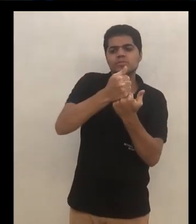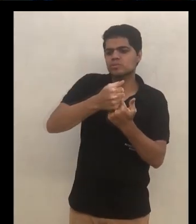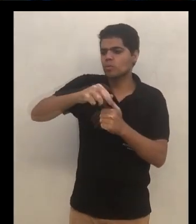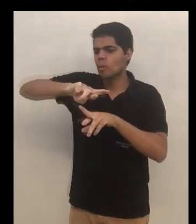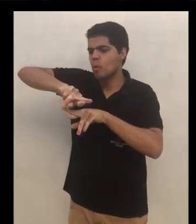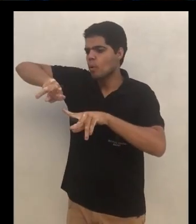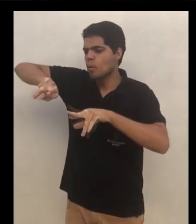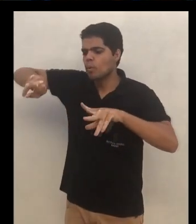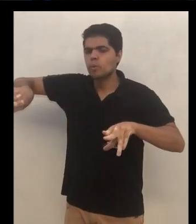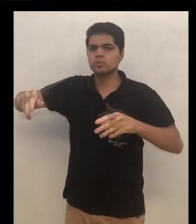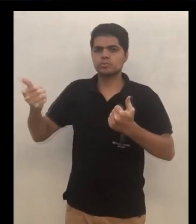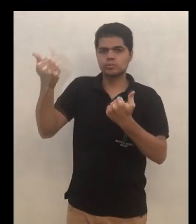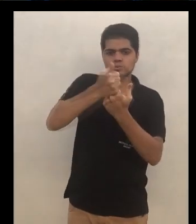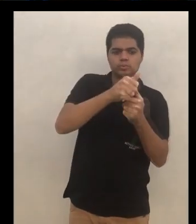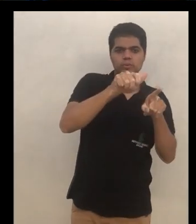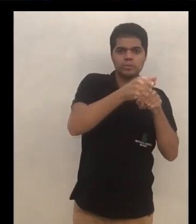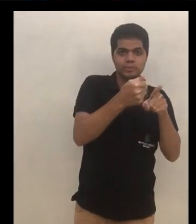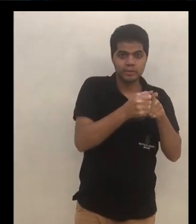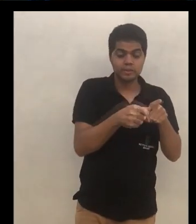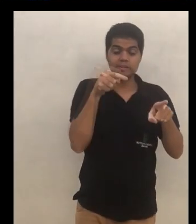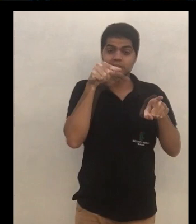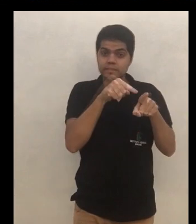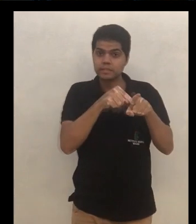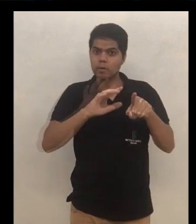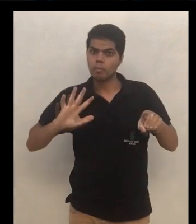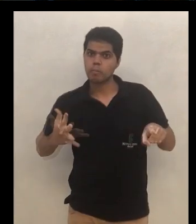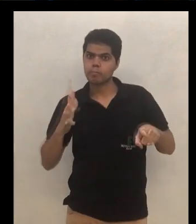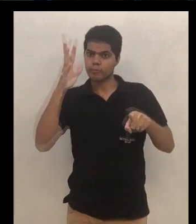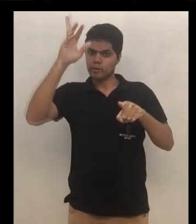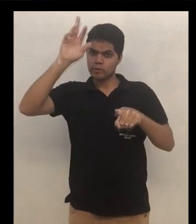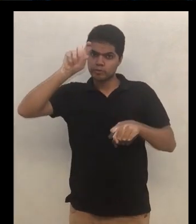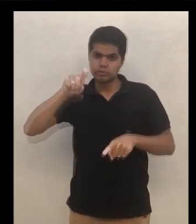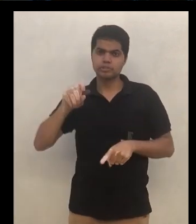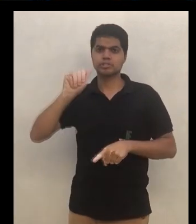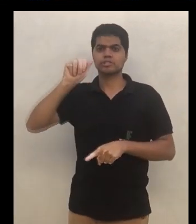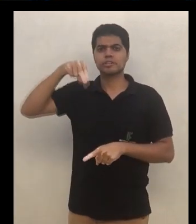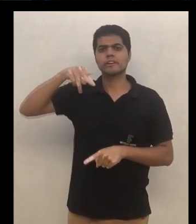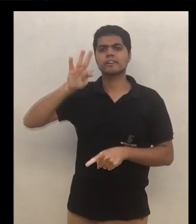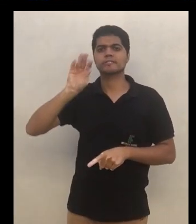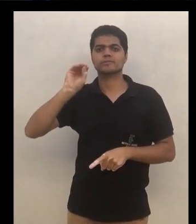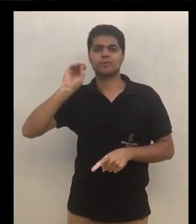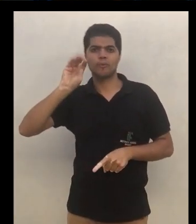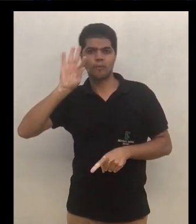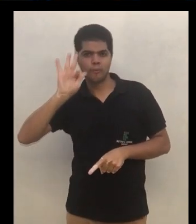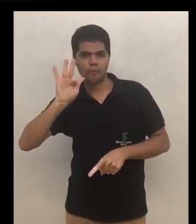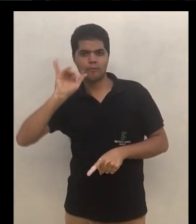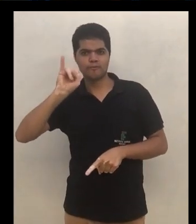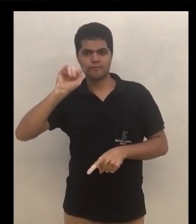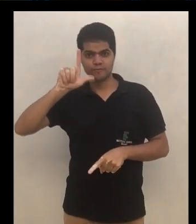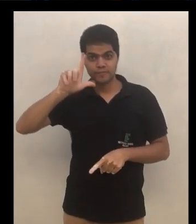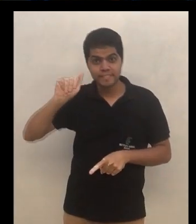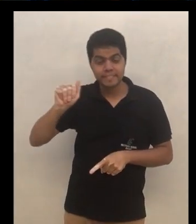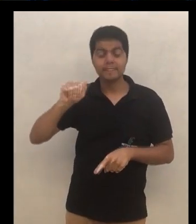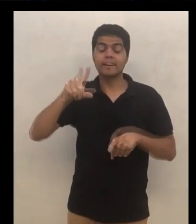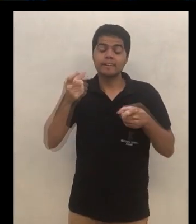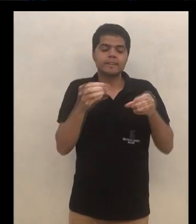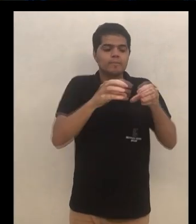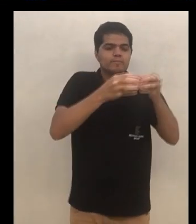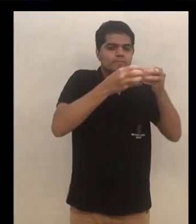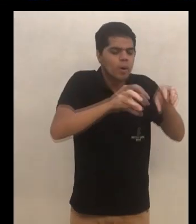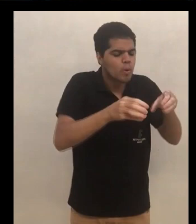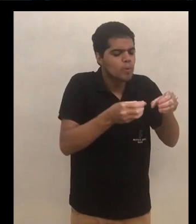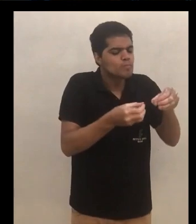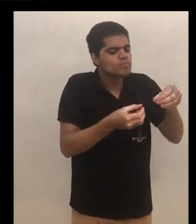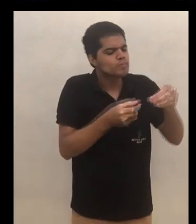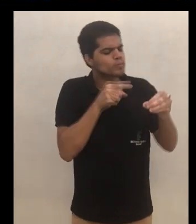milho. Tomando cuidado, porque o milho ele é rico em xantofila, né, em pigmento, daí a gema sai mais alaranjada, mas se você